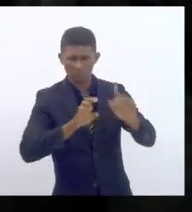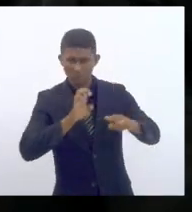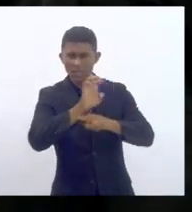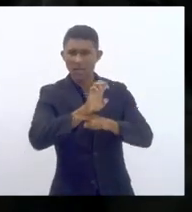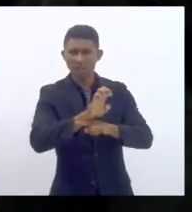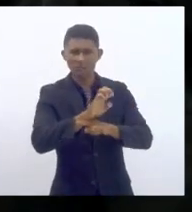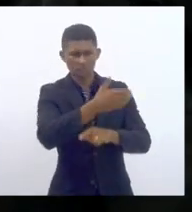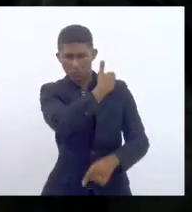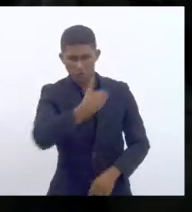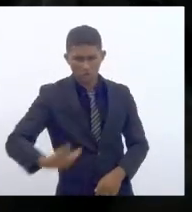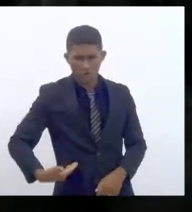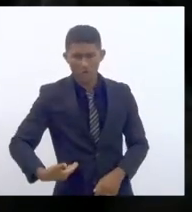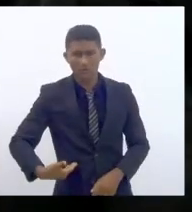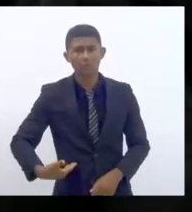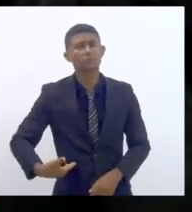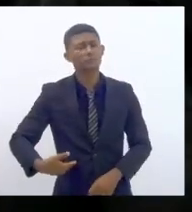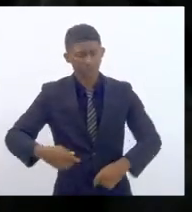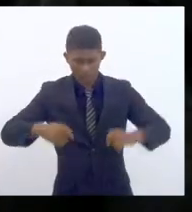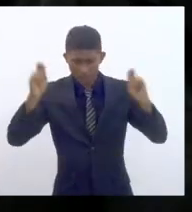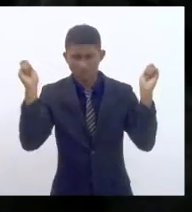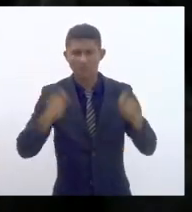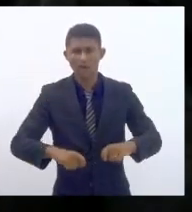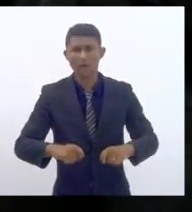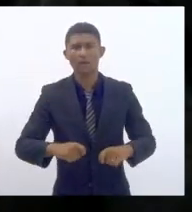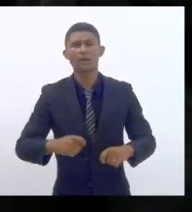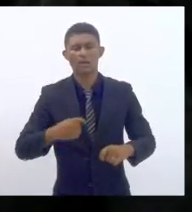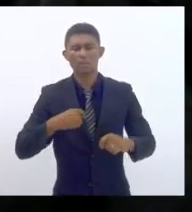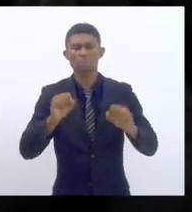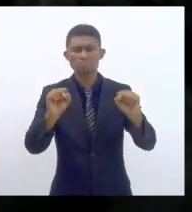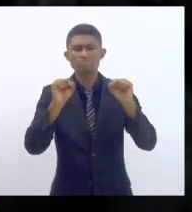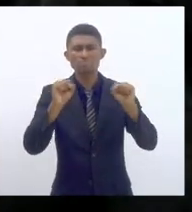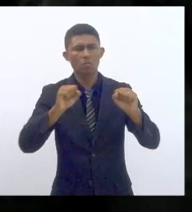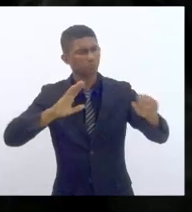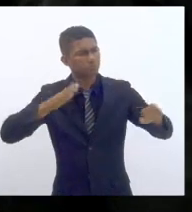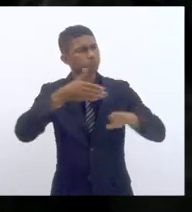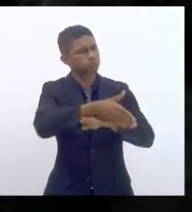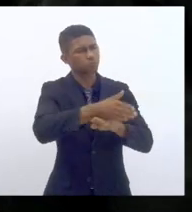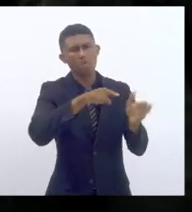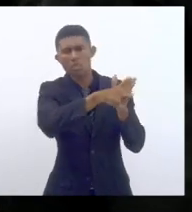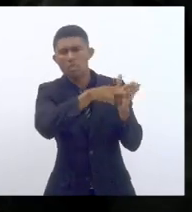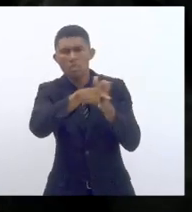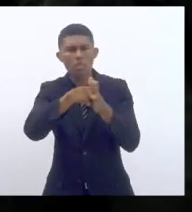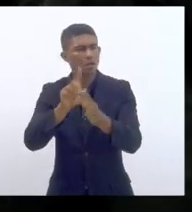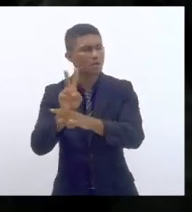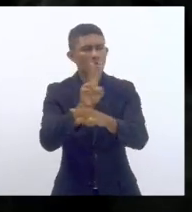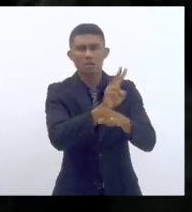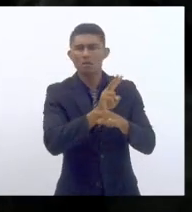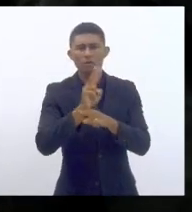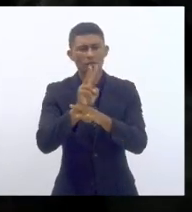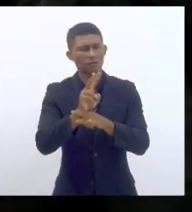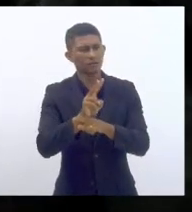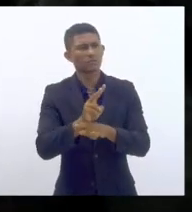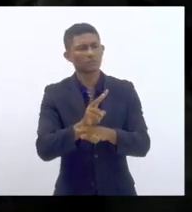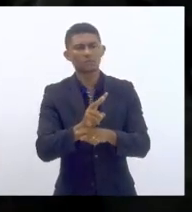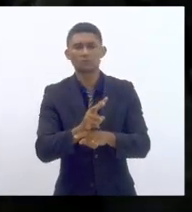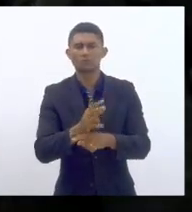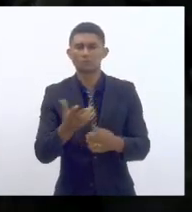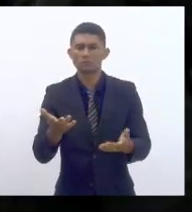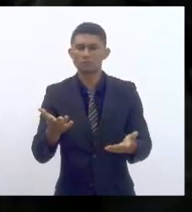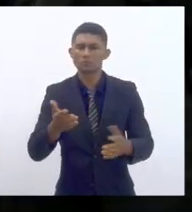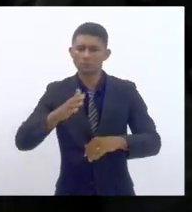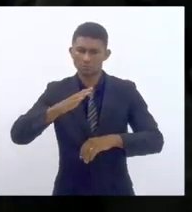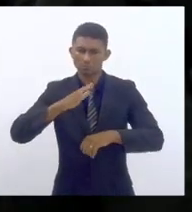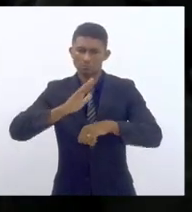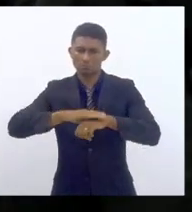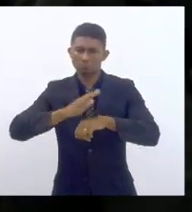estar habilitada a fiscalizar. Eu não abro mão disso. Então,